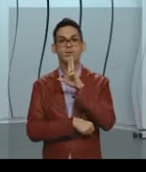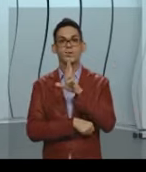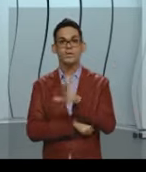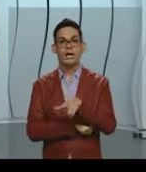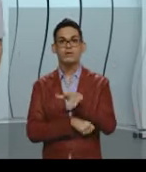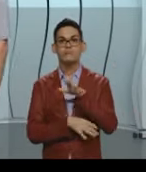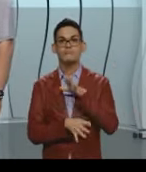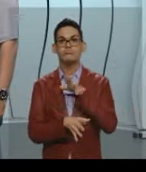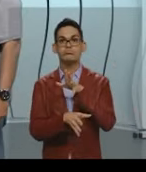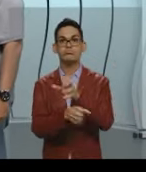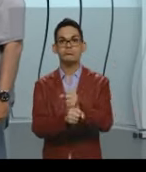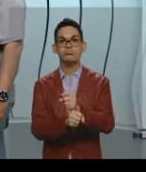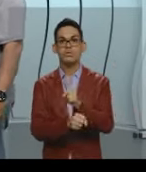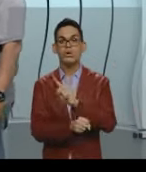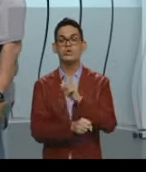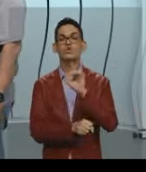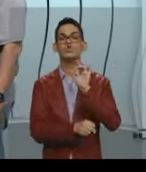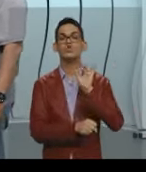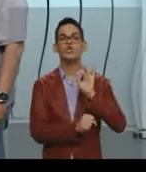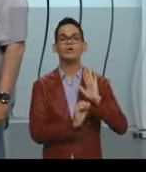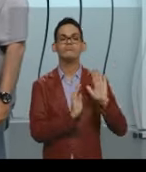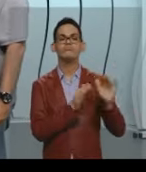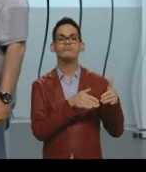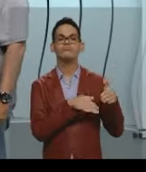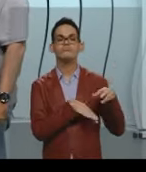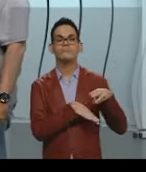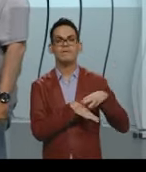matemática.